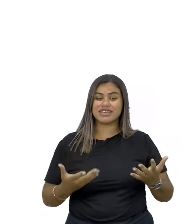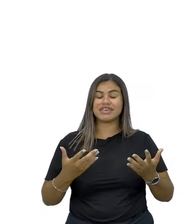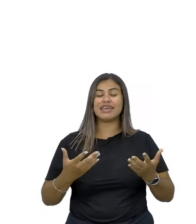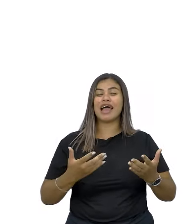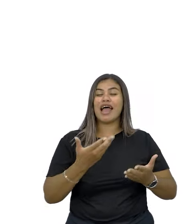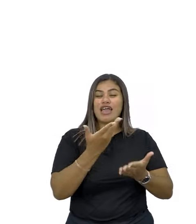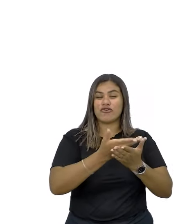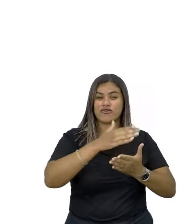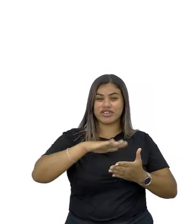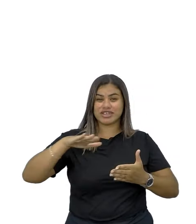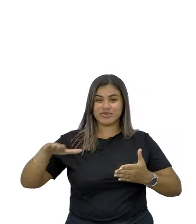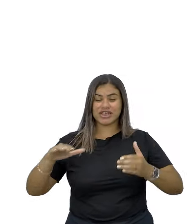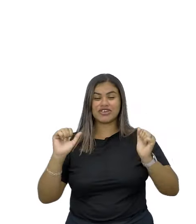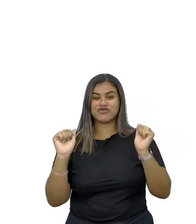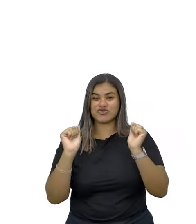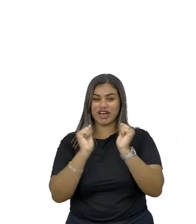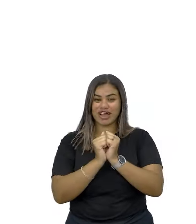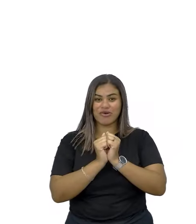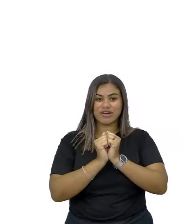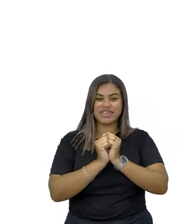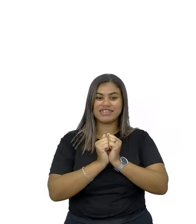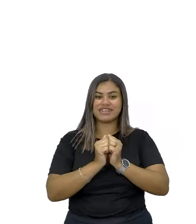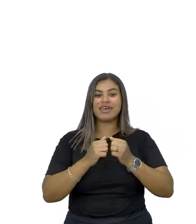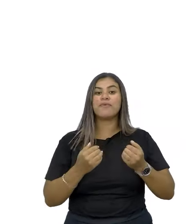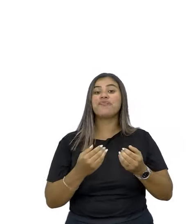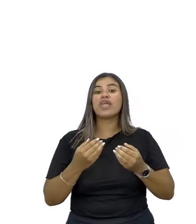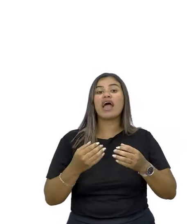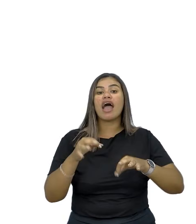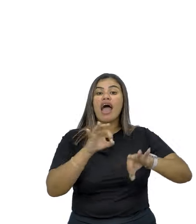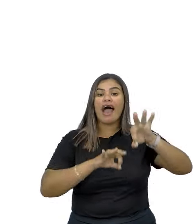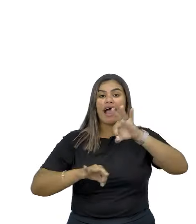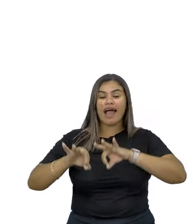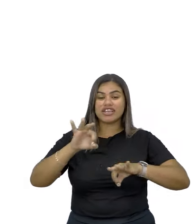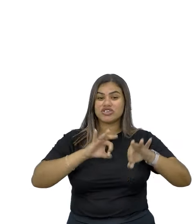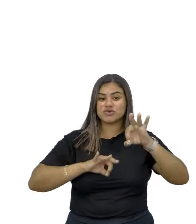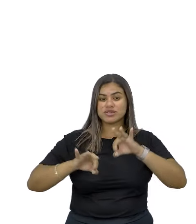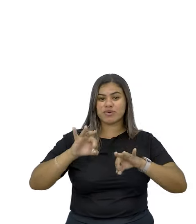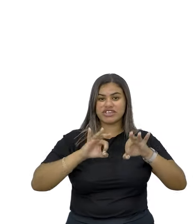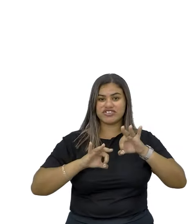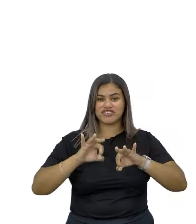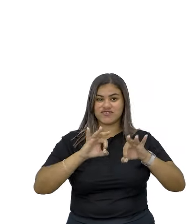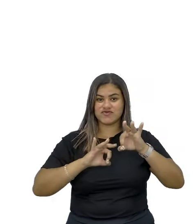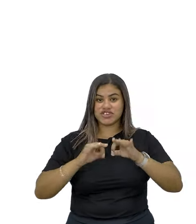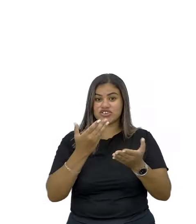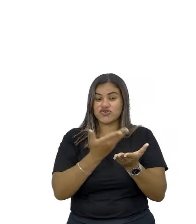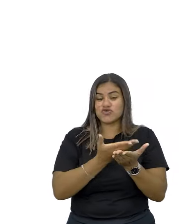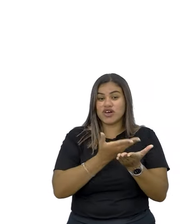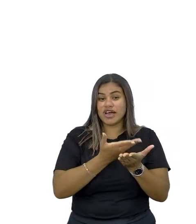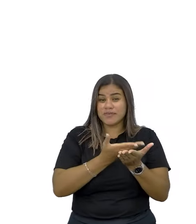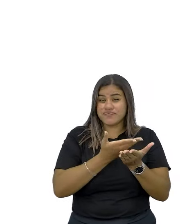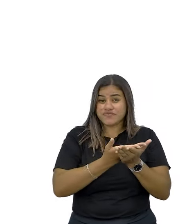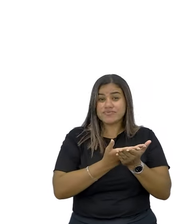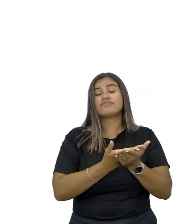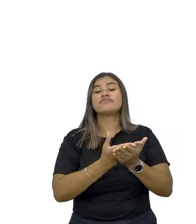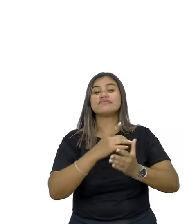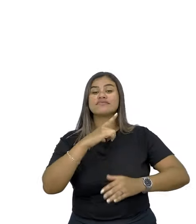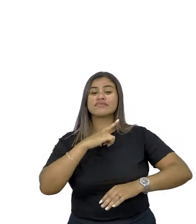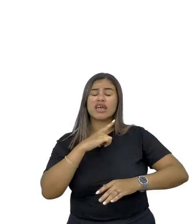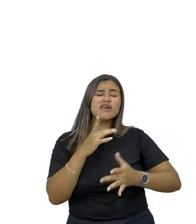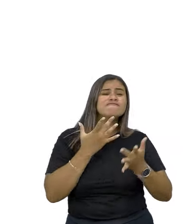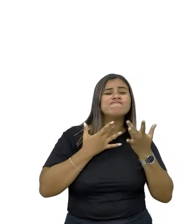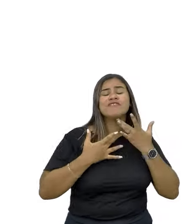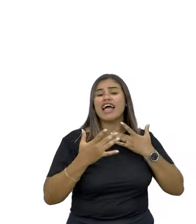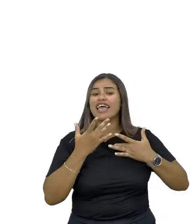isso que é interessante a gente sempre, na hora da preparação da nossa aula, ler o nosso iniciando e ver o que eu desejo, o que